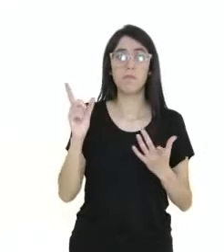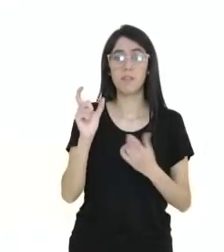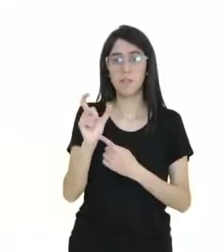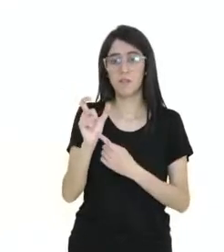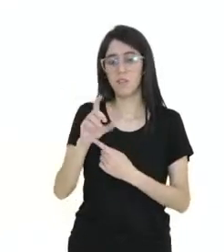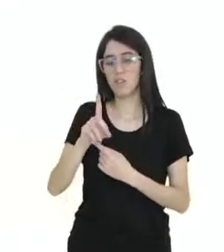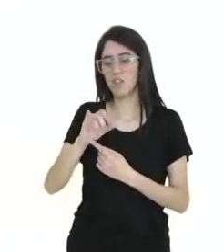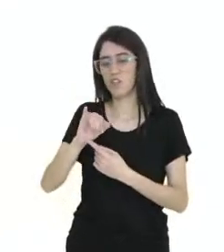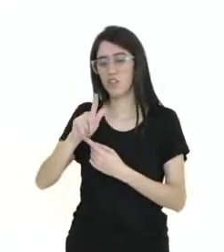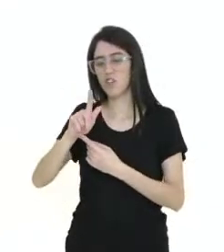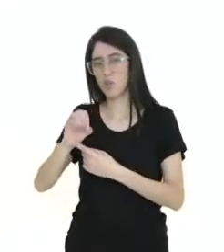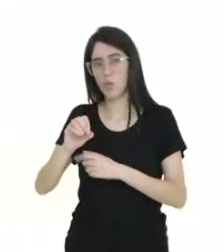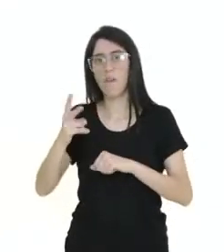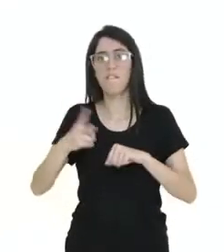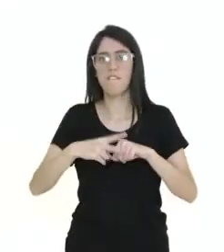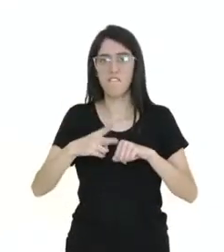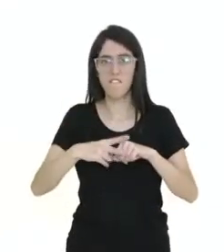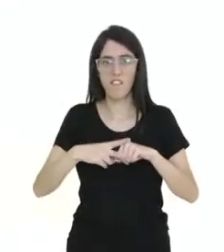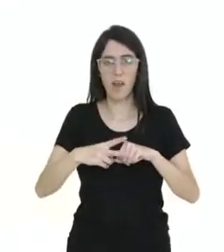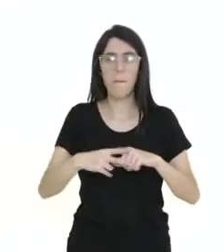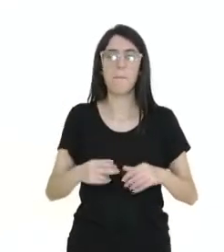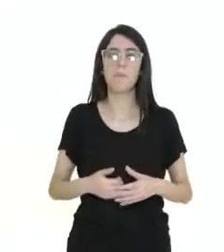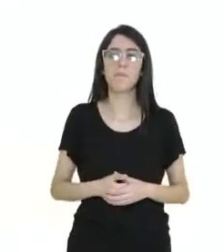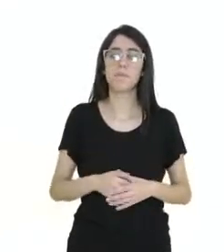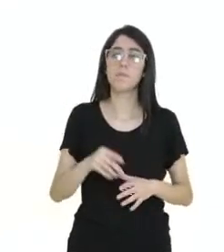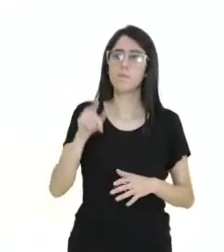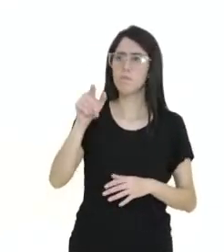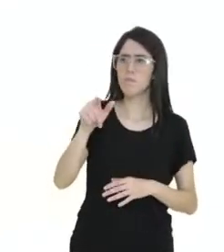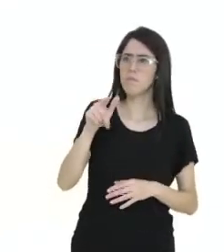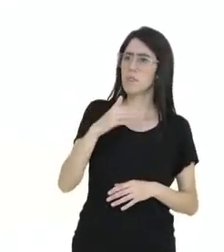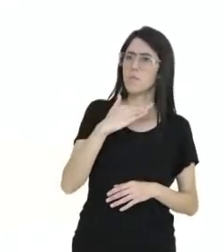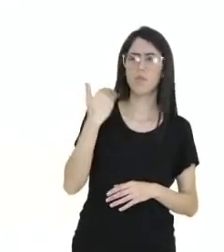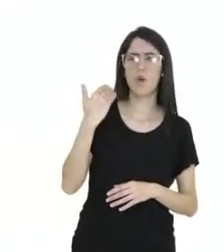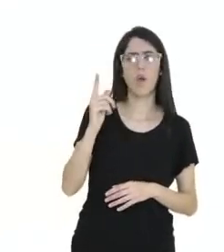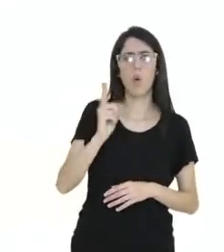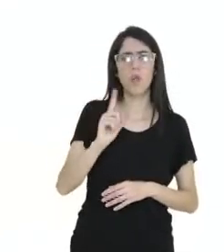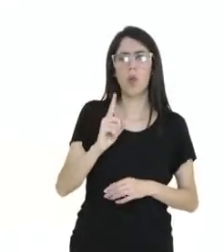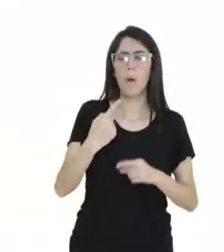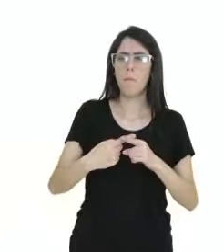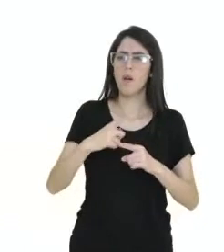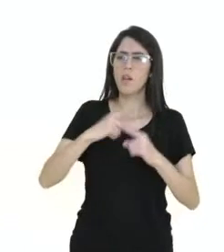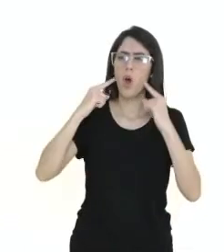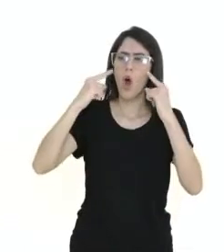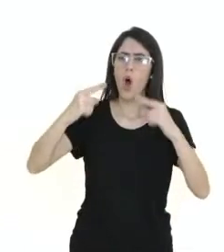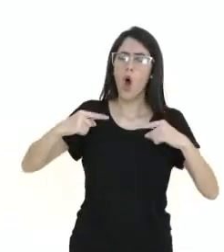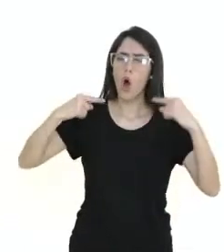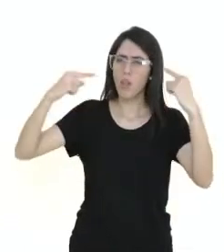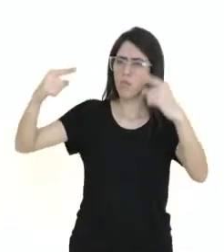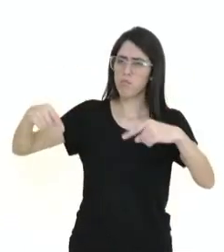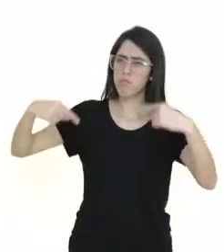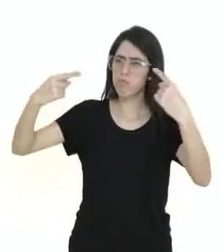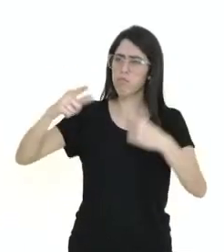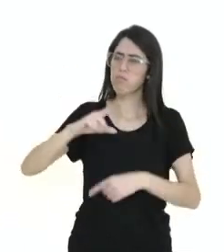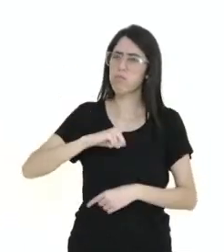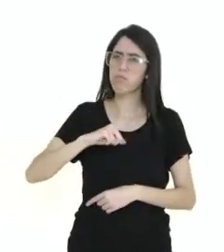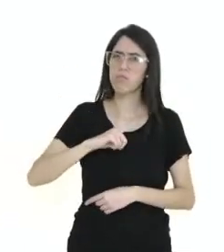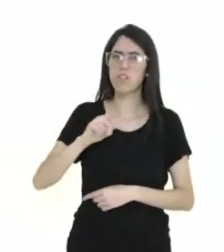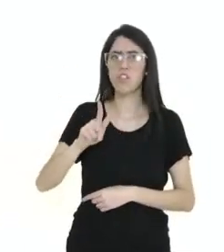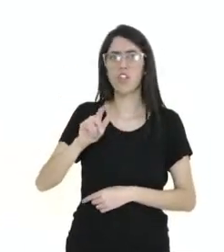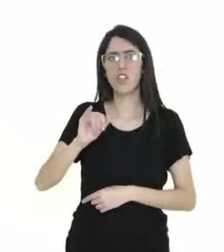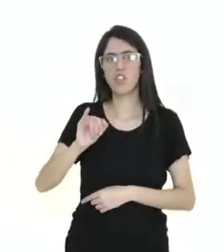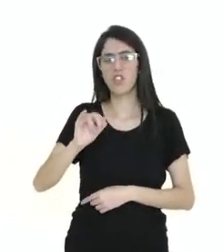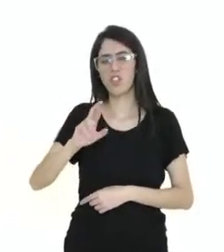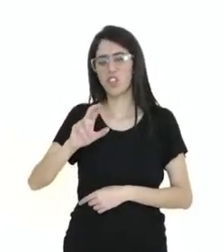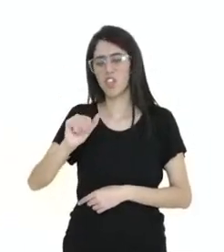dizer, né? Não digo que morto, porque as rodas ainda giravam. Então girar, o verbo girar,